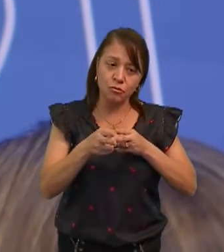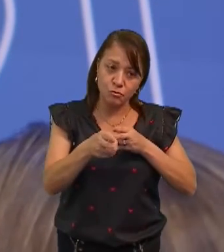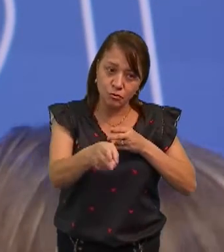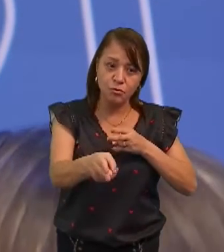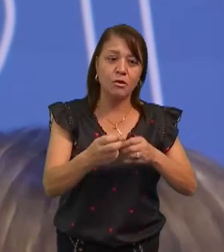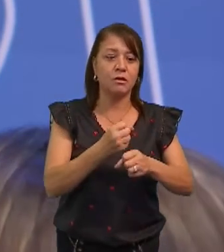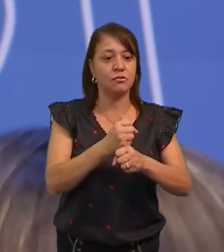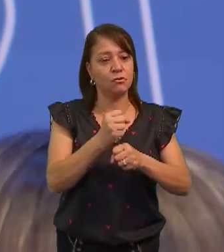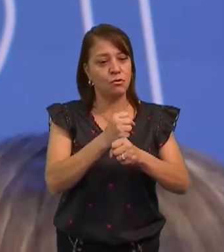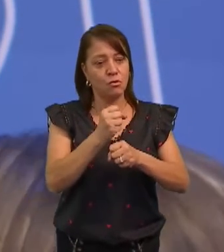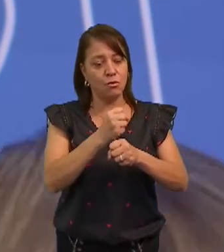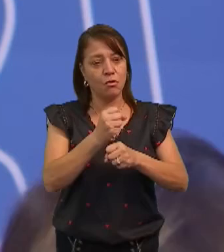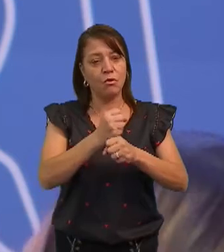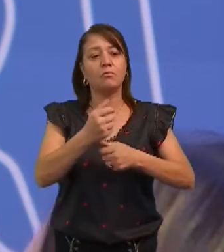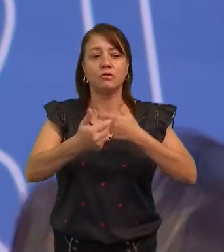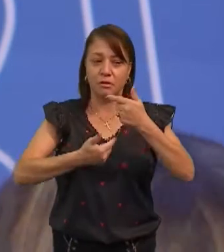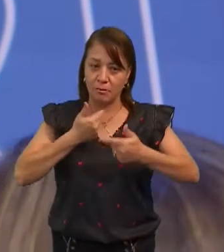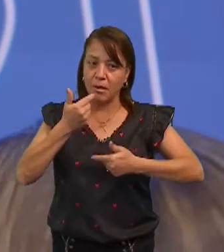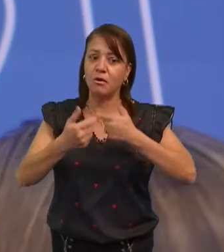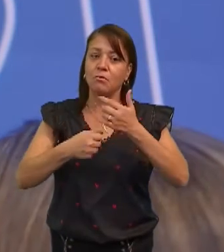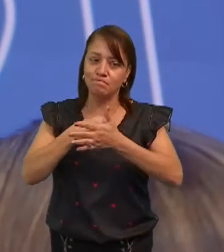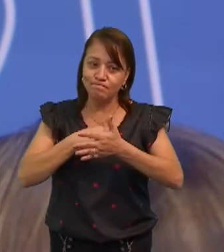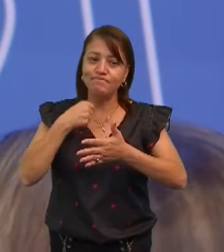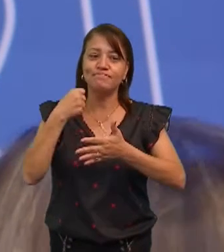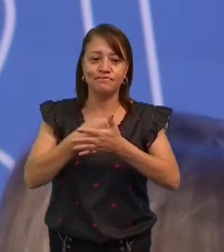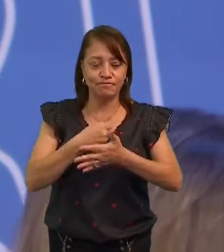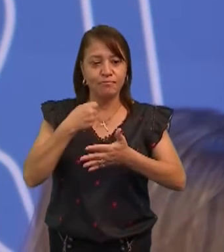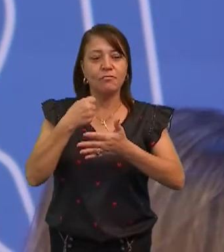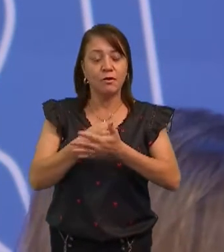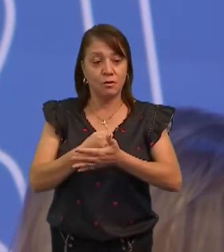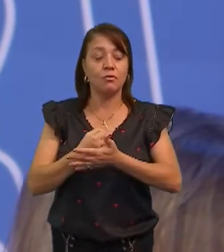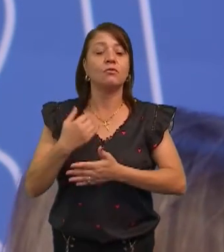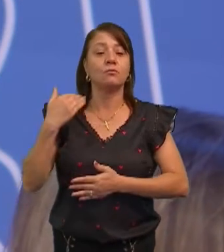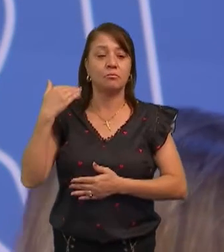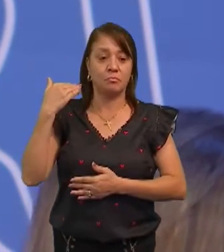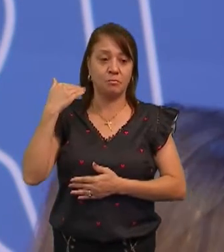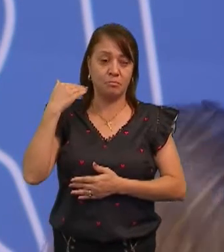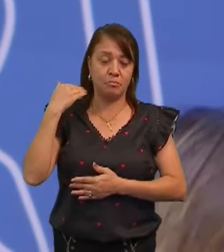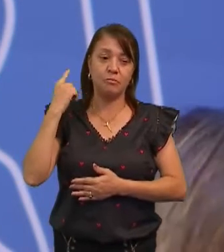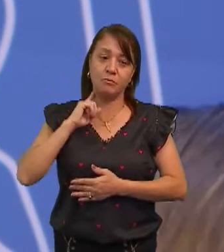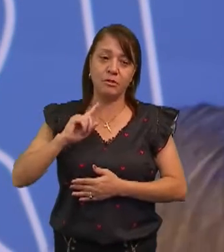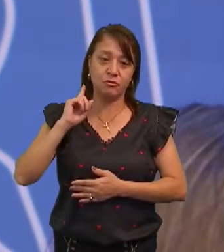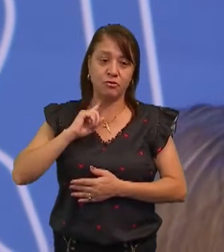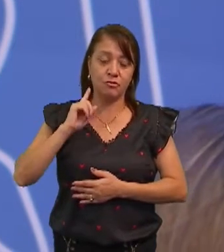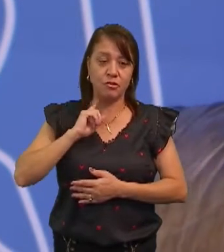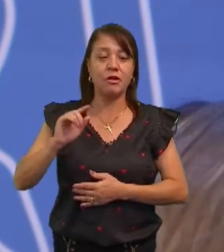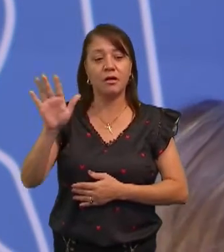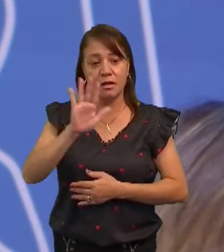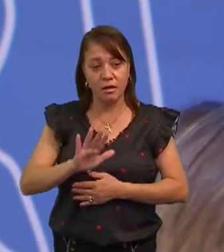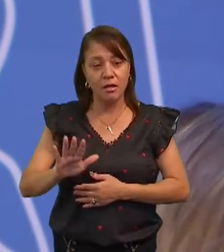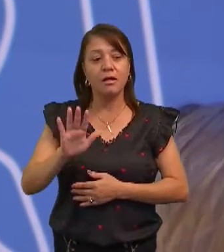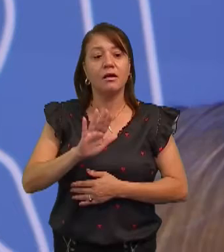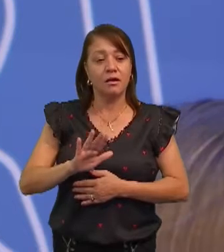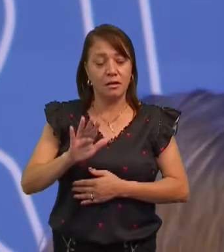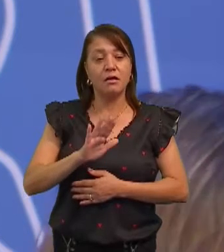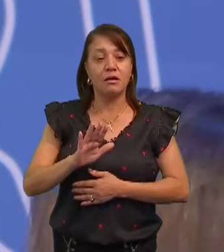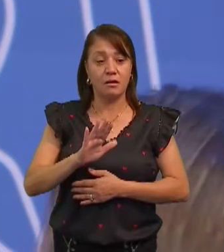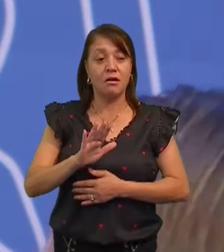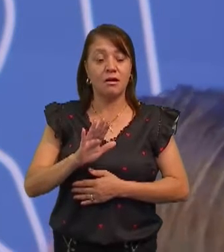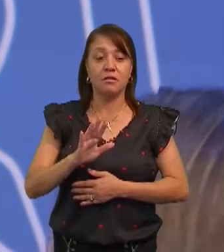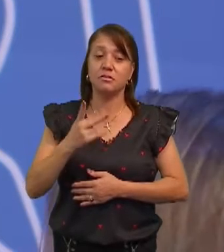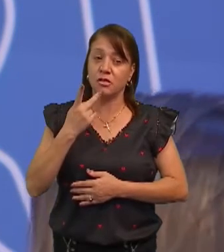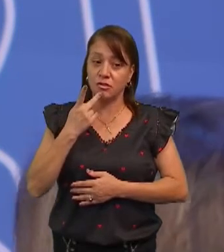né então nós trabalhamos muito nesse sentido o governo do estado de Minas Gerais eh sinalizou né através de um distrato que realmente ele não iria